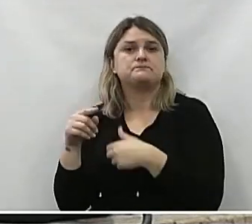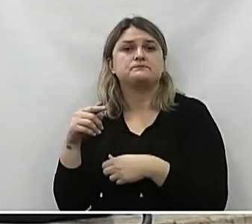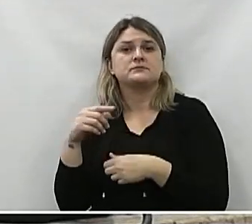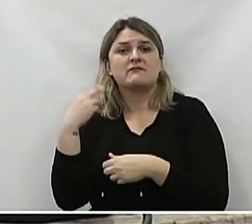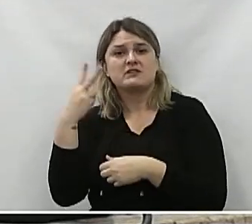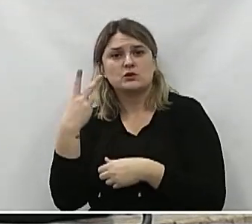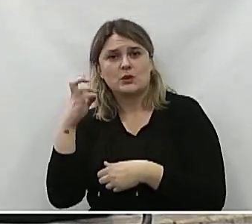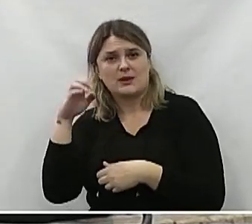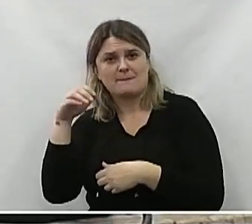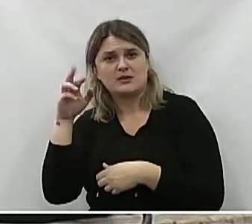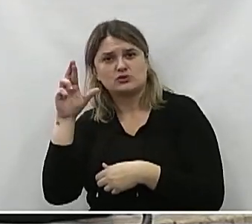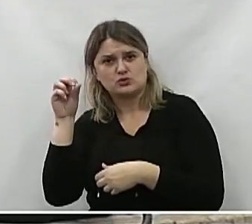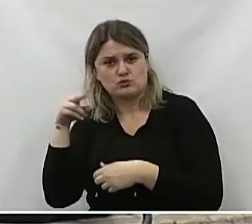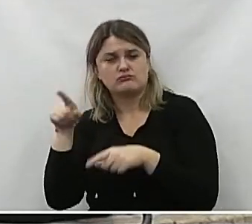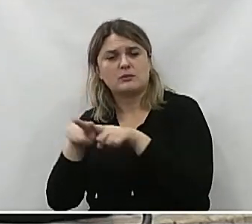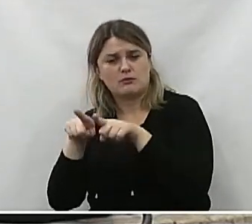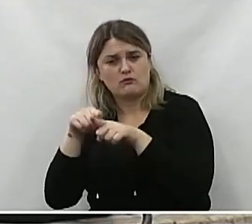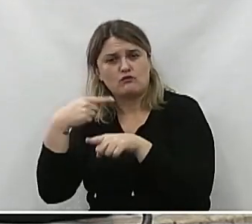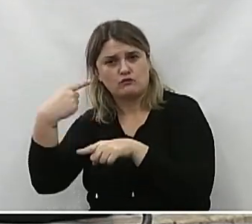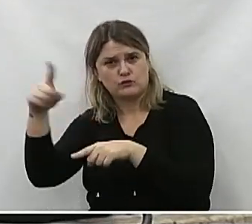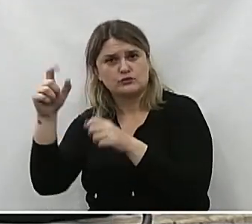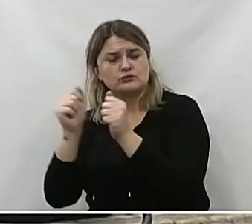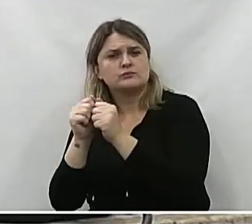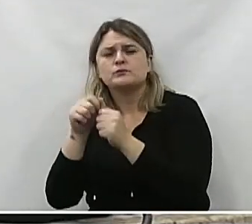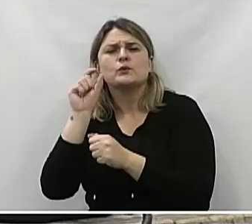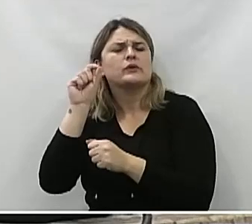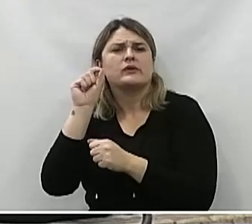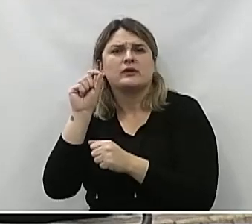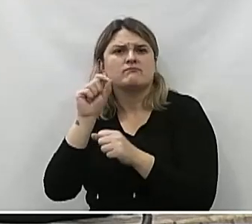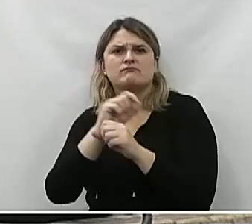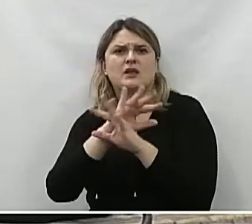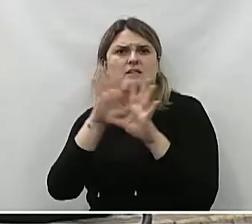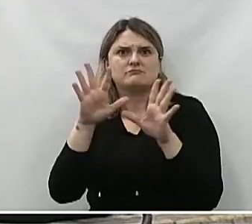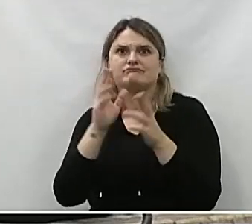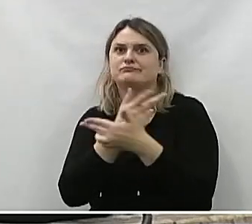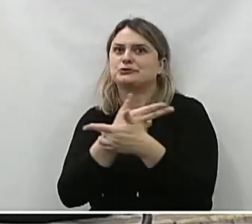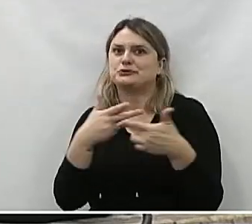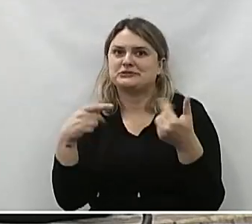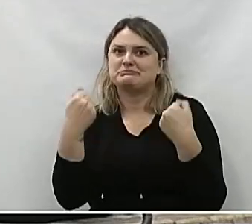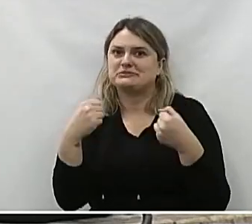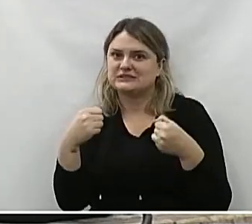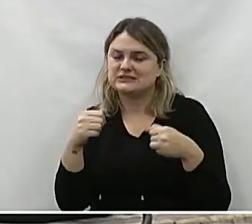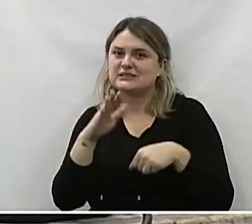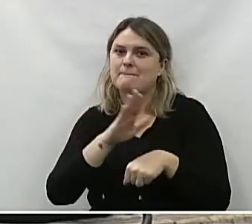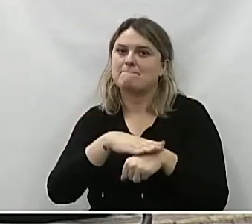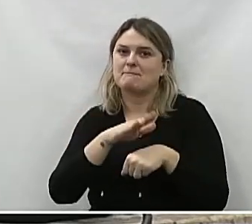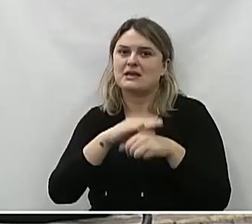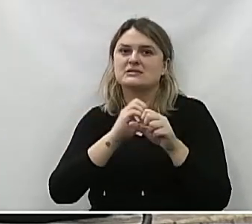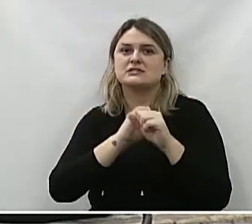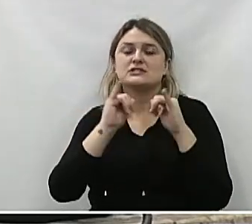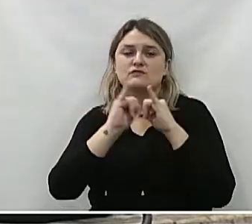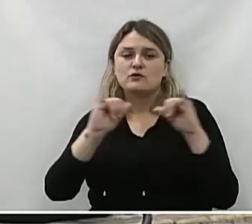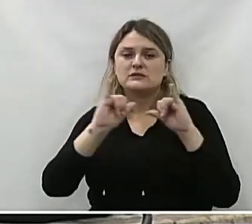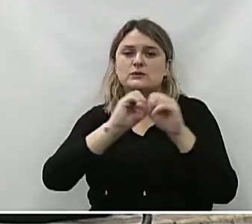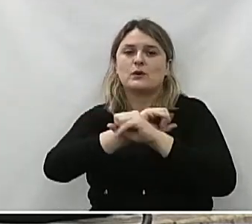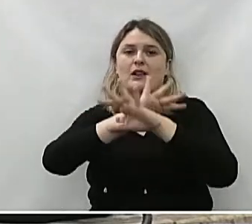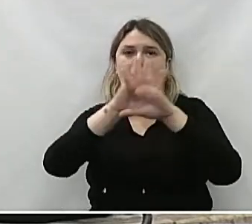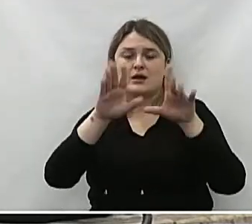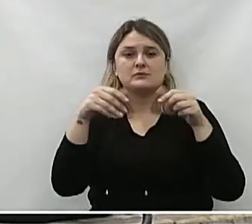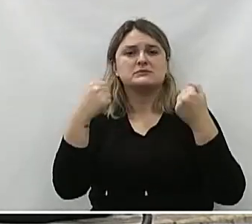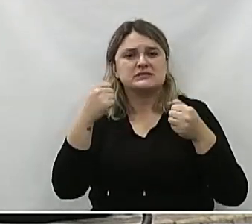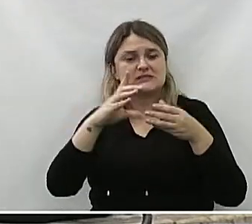de vereador Emerson esteve presente também é e o que ficou Claro é que as coisas precisam ser feitas de uma forma mais transparente e